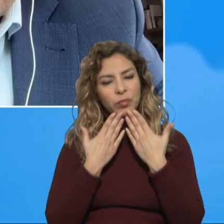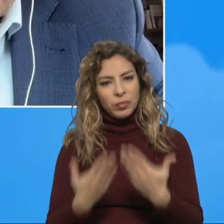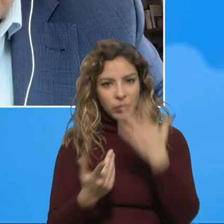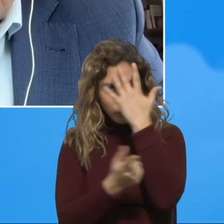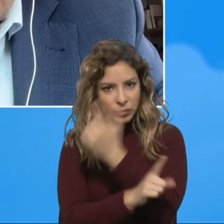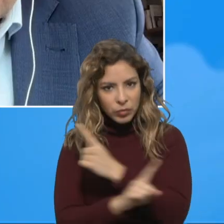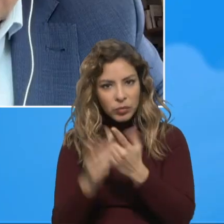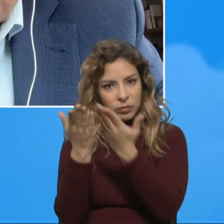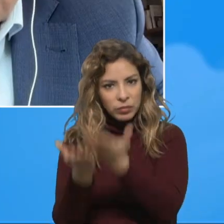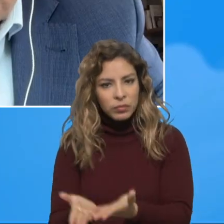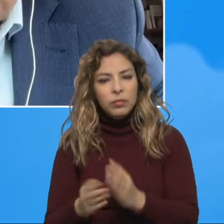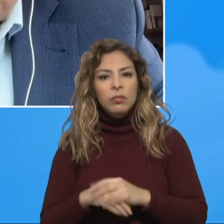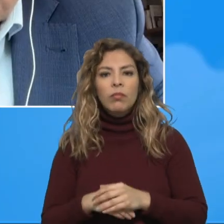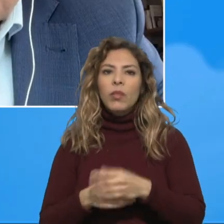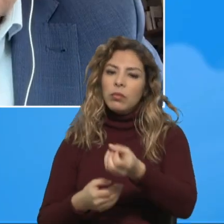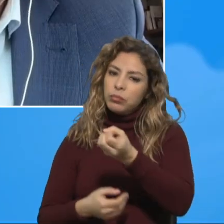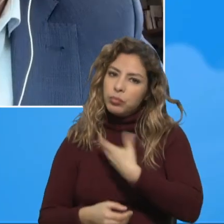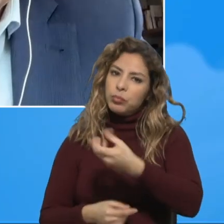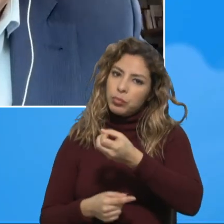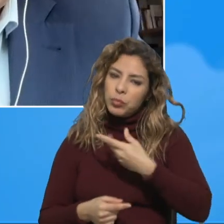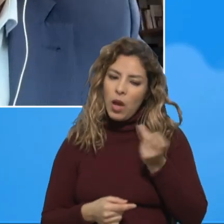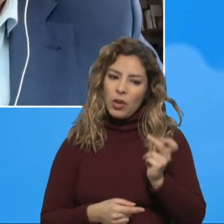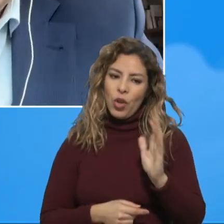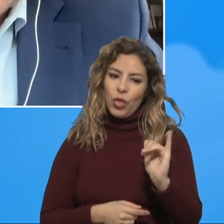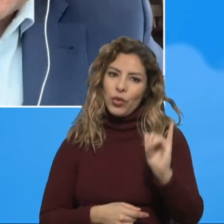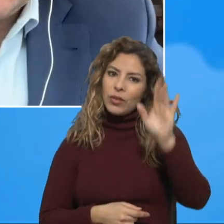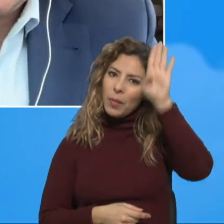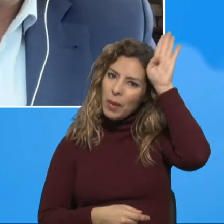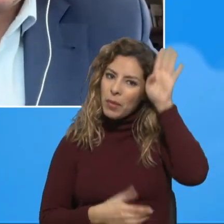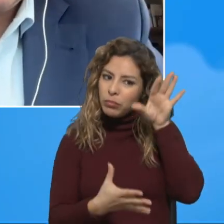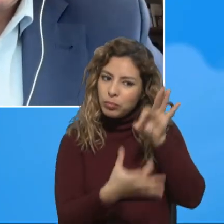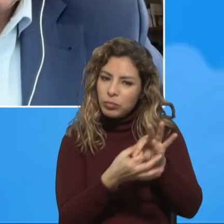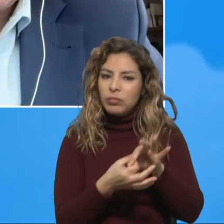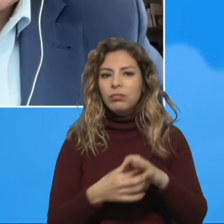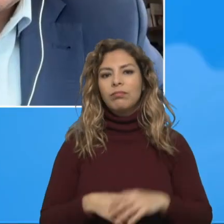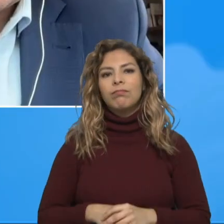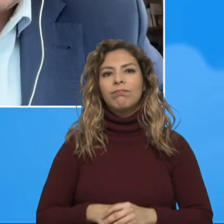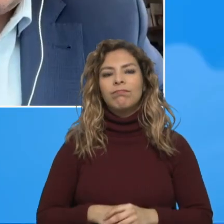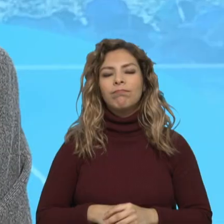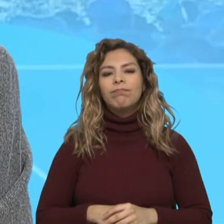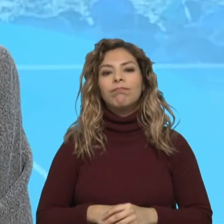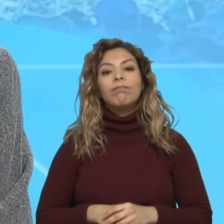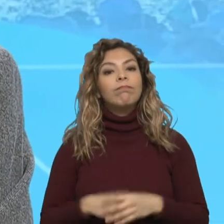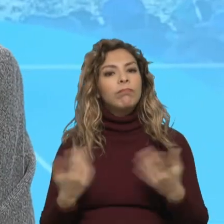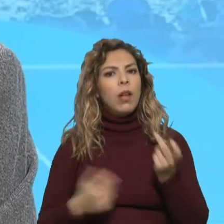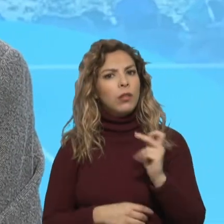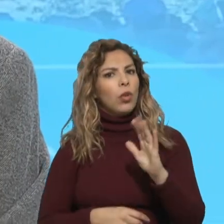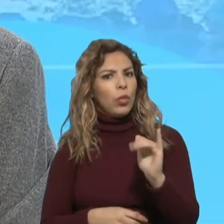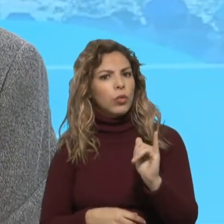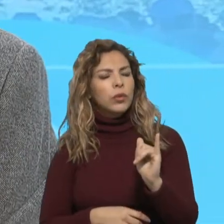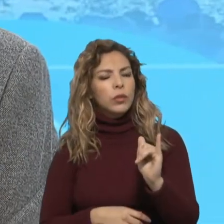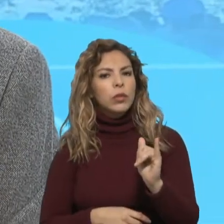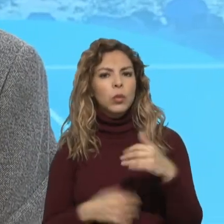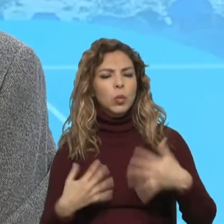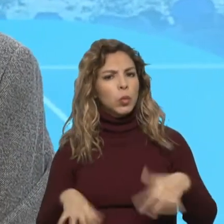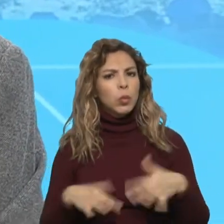esta partilha nestes 12 anos de pontificado do Papa Francisco. São, na verdade, 12 anos em